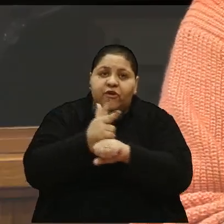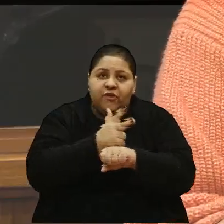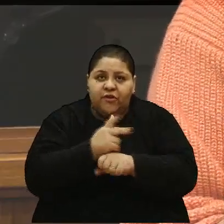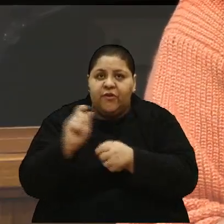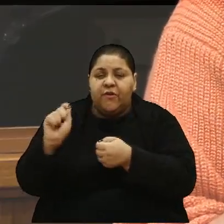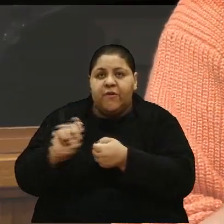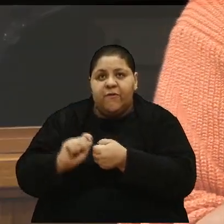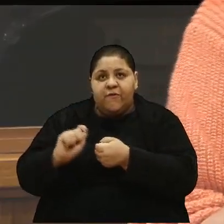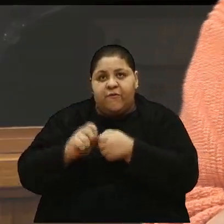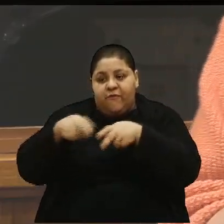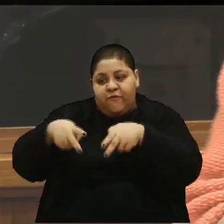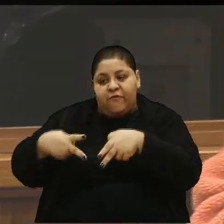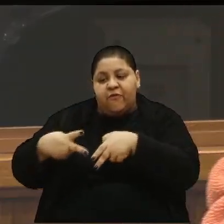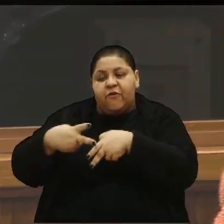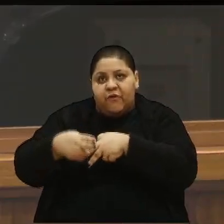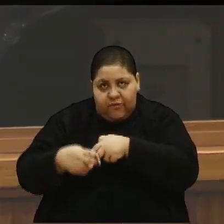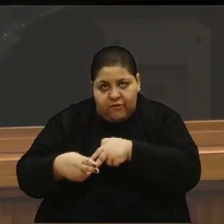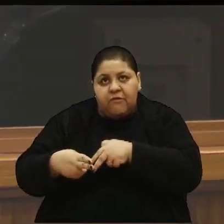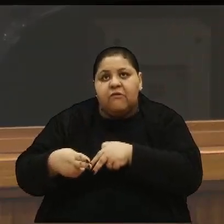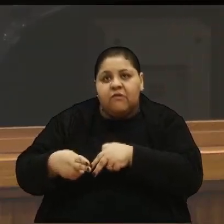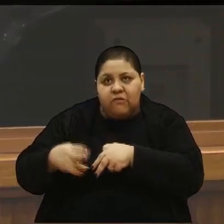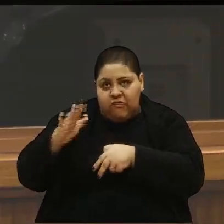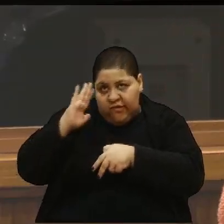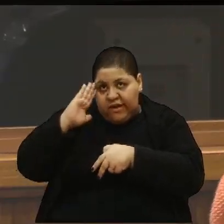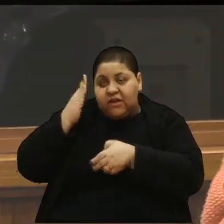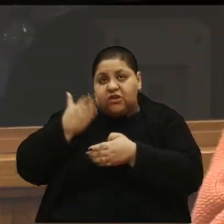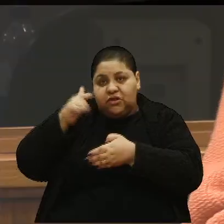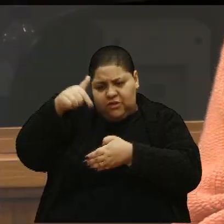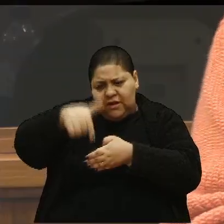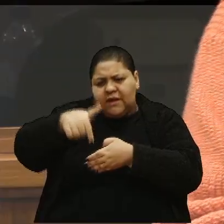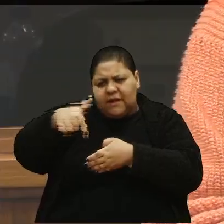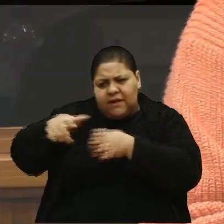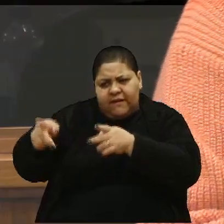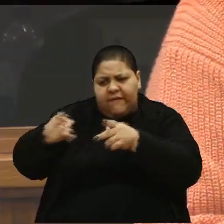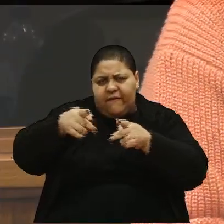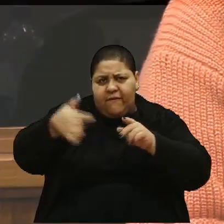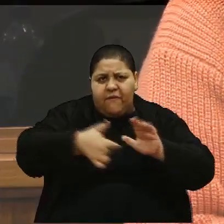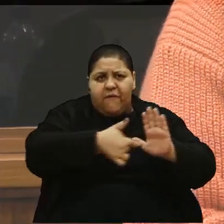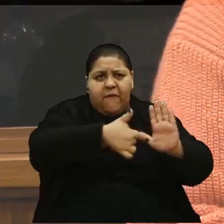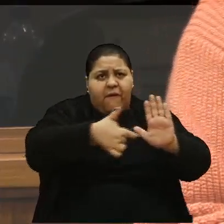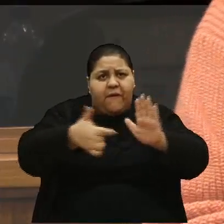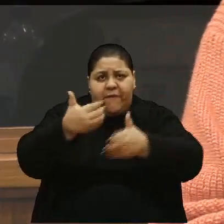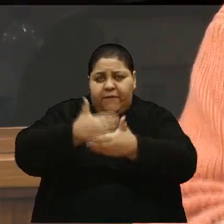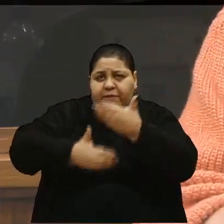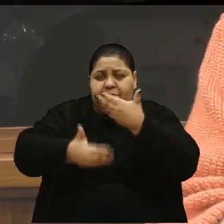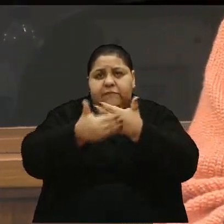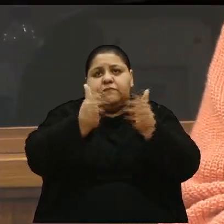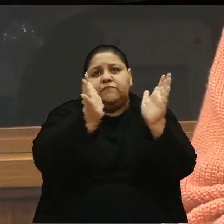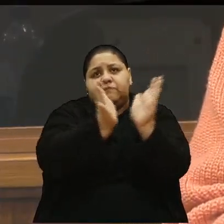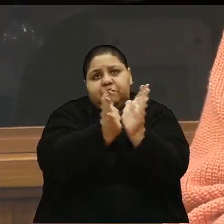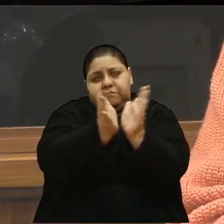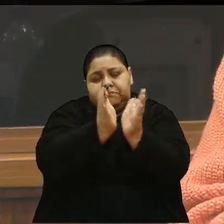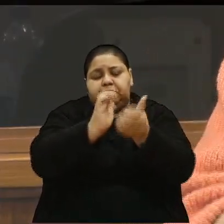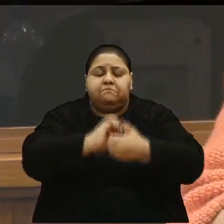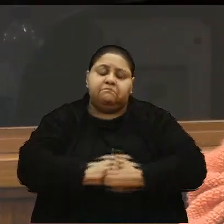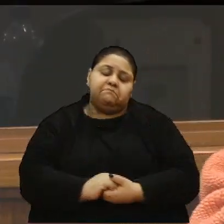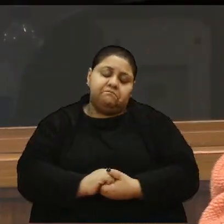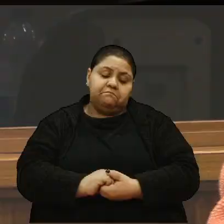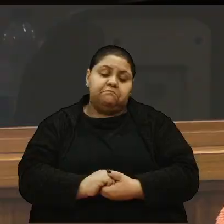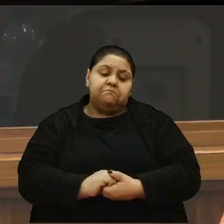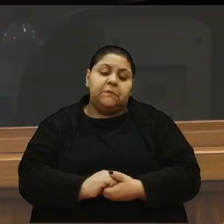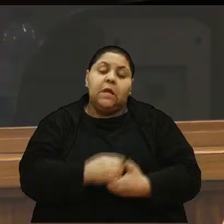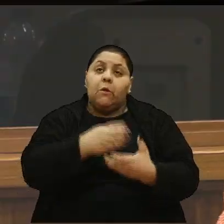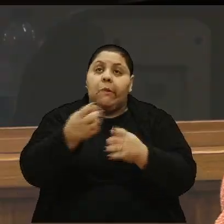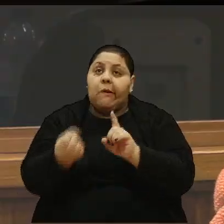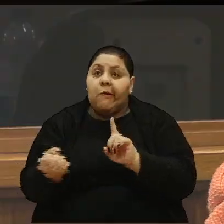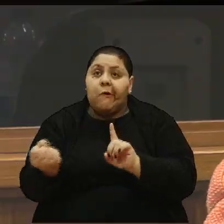feito o lançamento e que provavelmente elas virão aqui na Câmara apresentar para todos os colegas. Muito